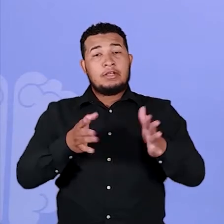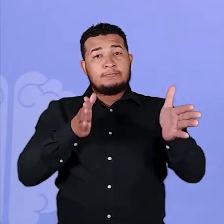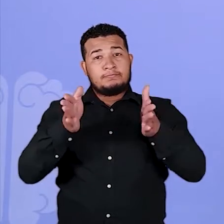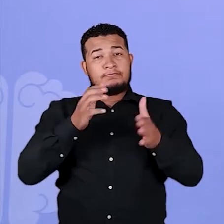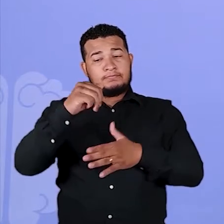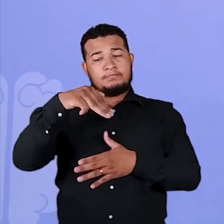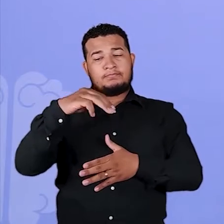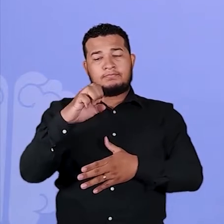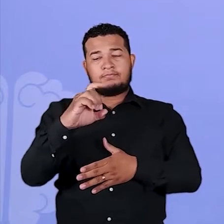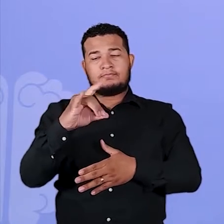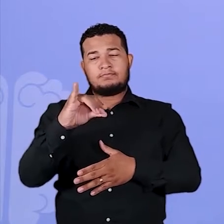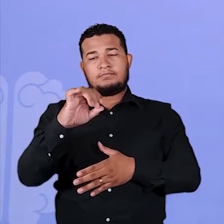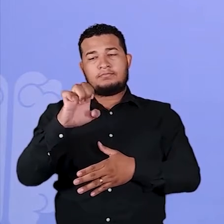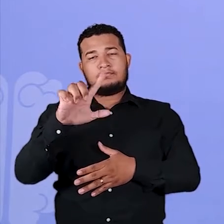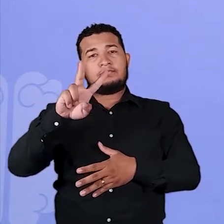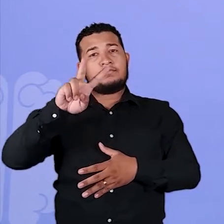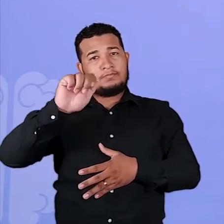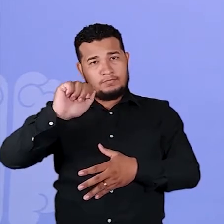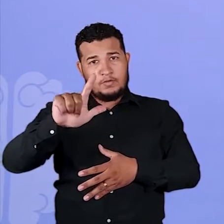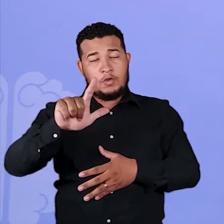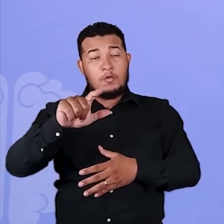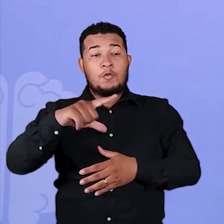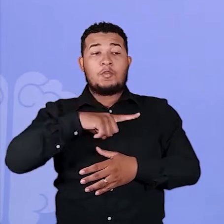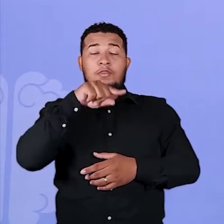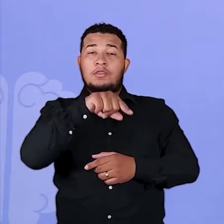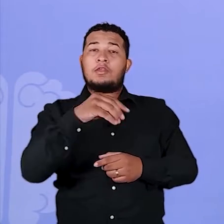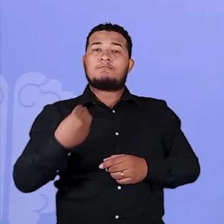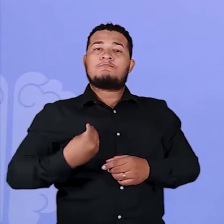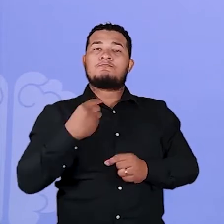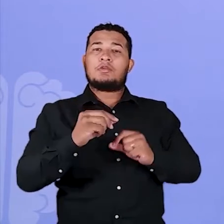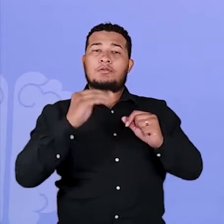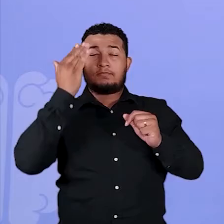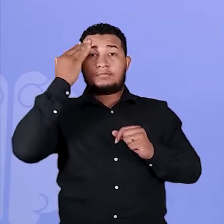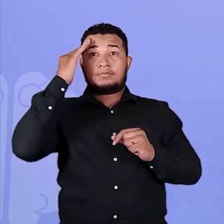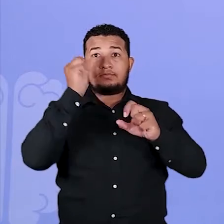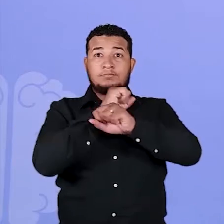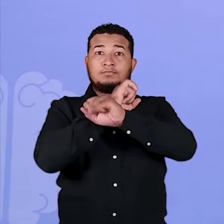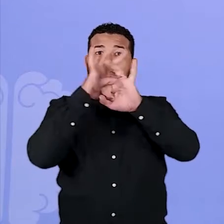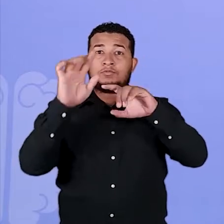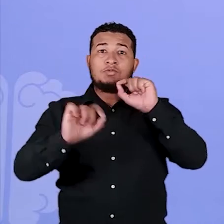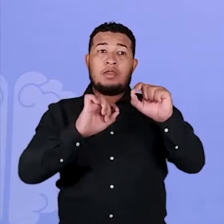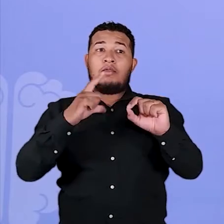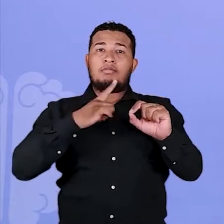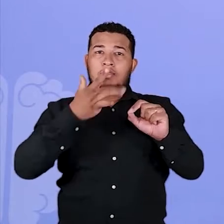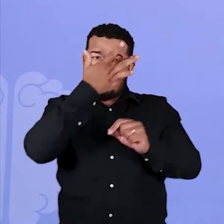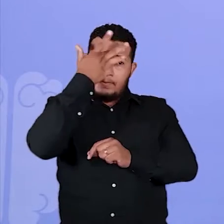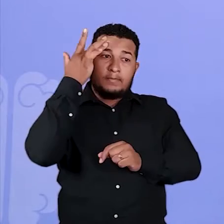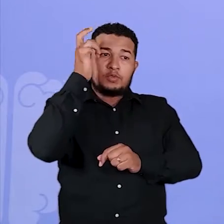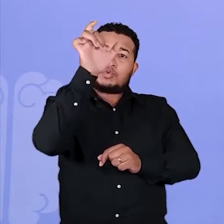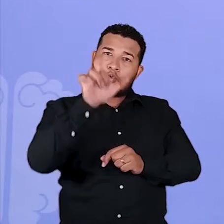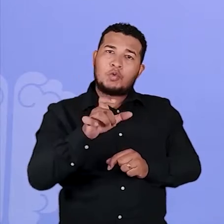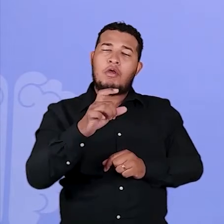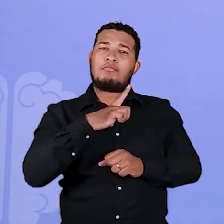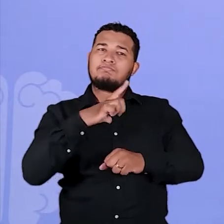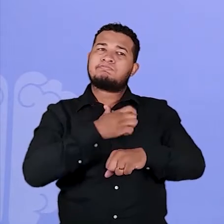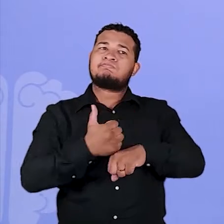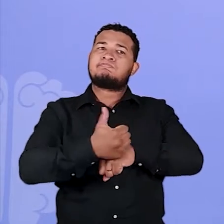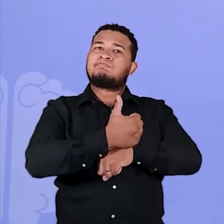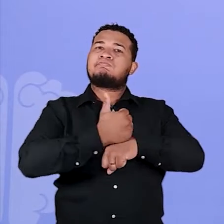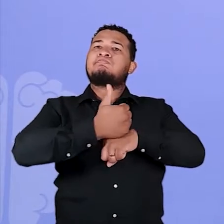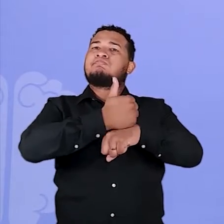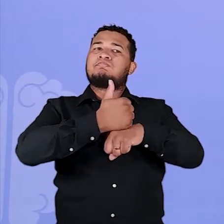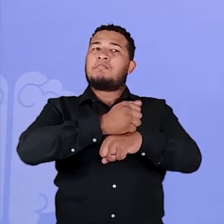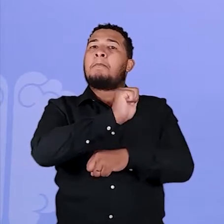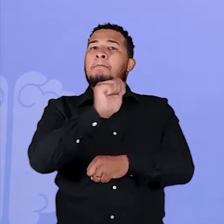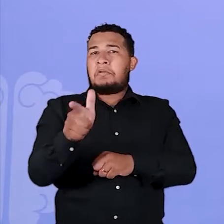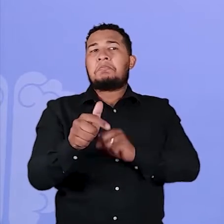mundo medieval, existia o entendimento de que existe uma pessoa que é mais qualificada que